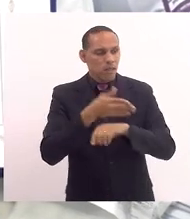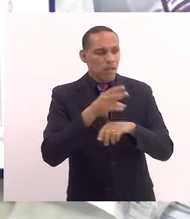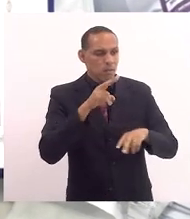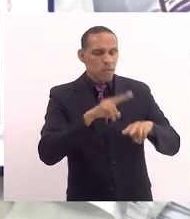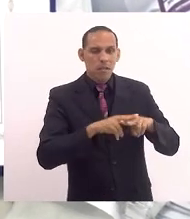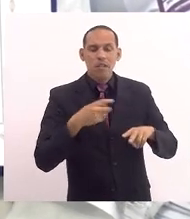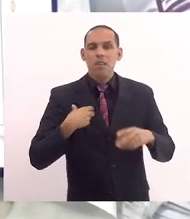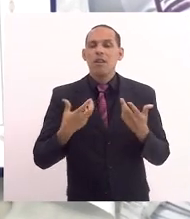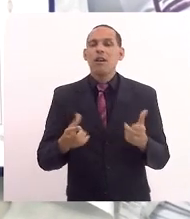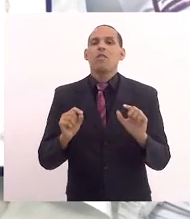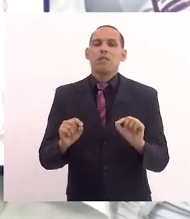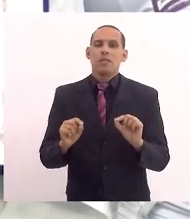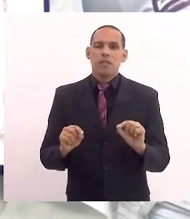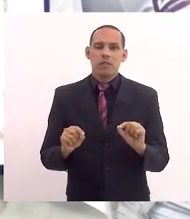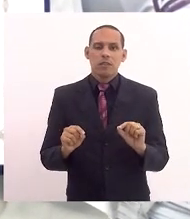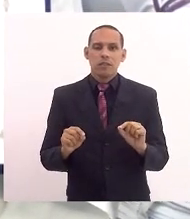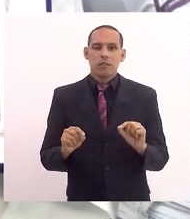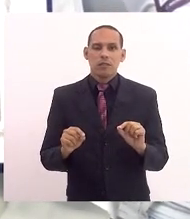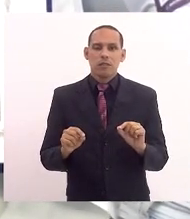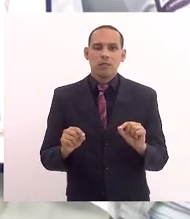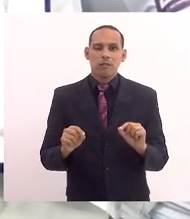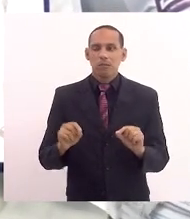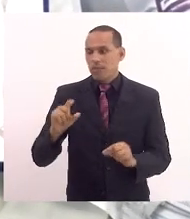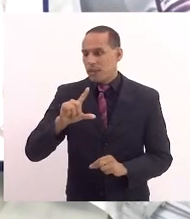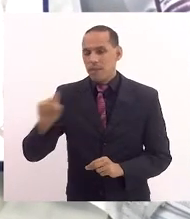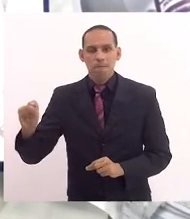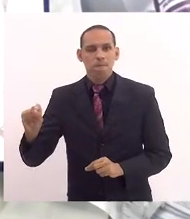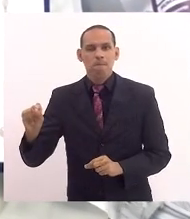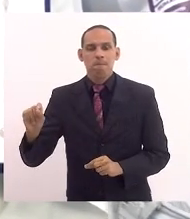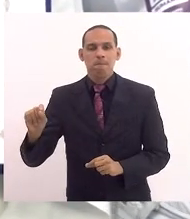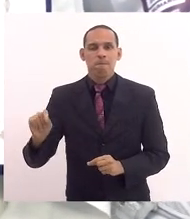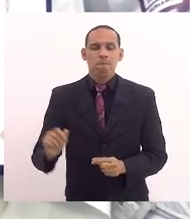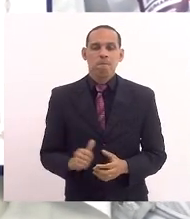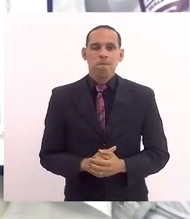queria uma coisa, sair daquele lugar.